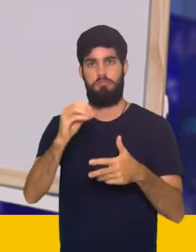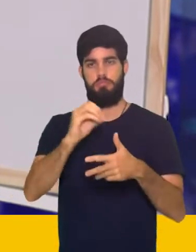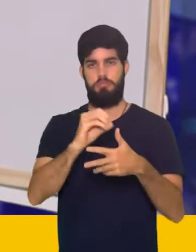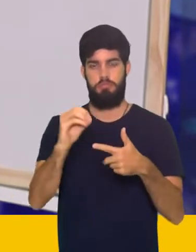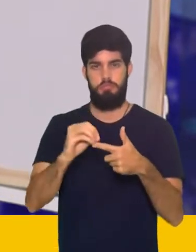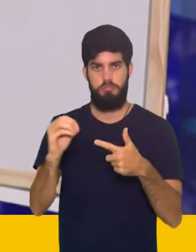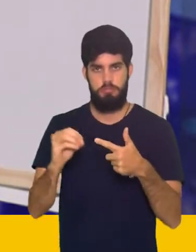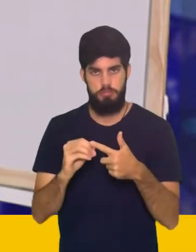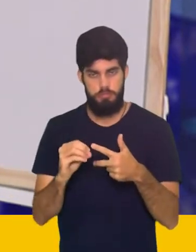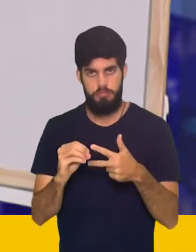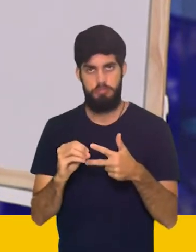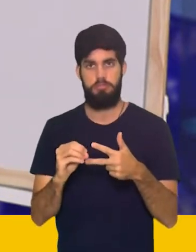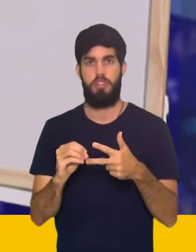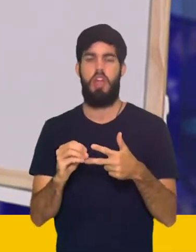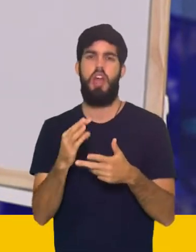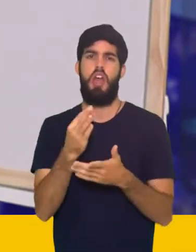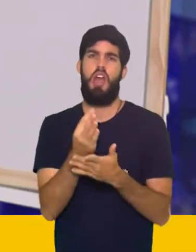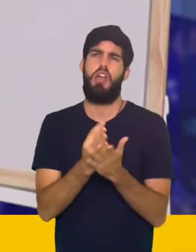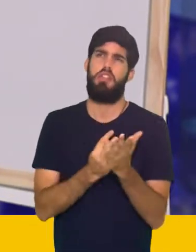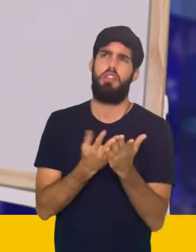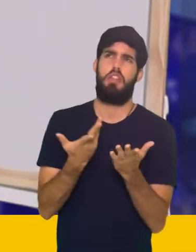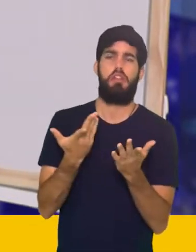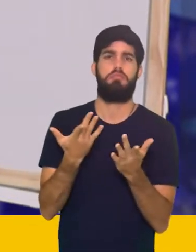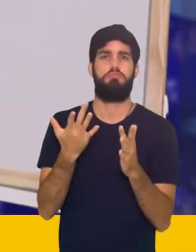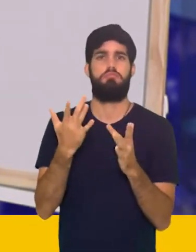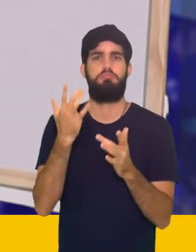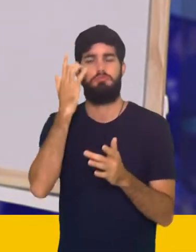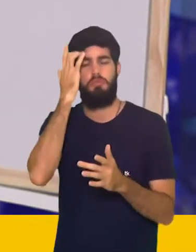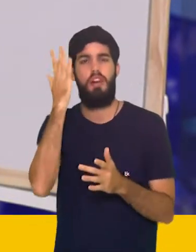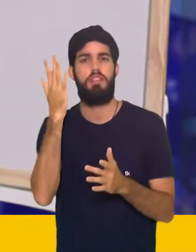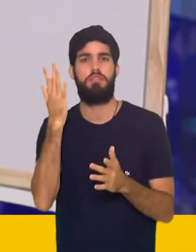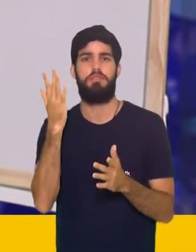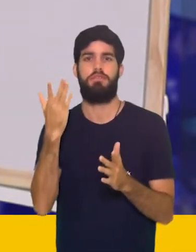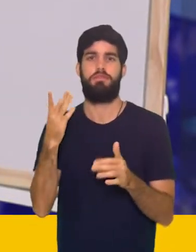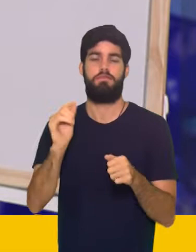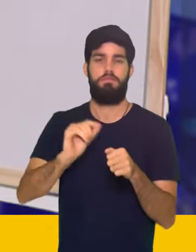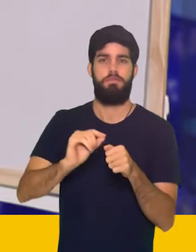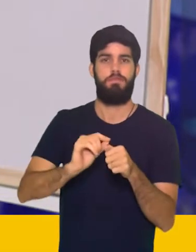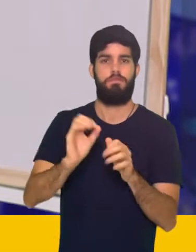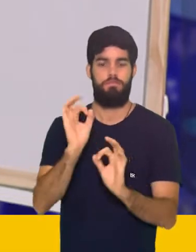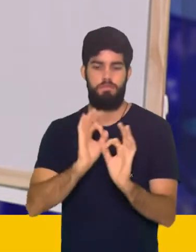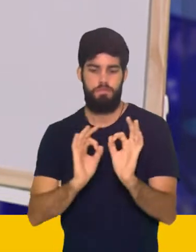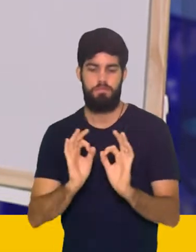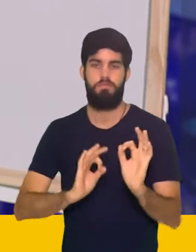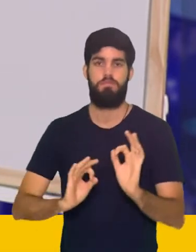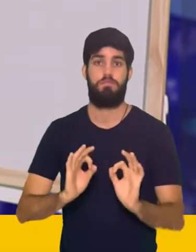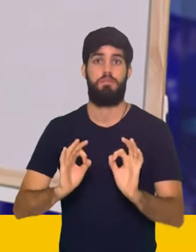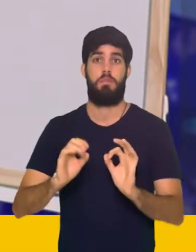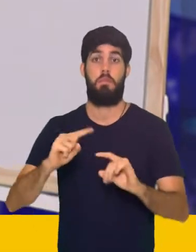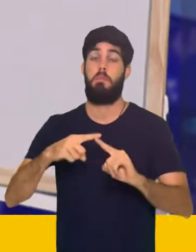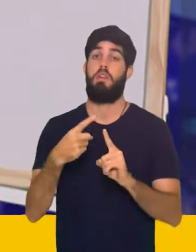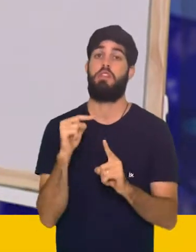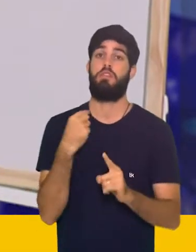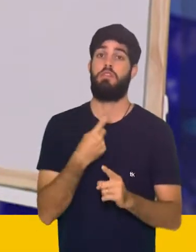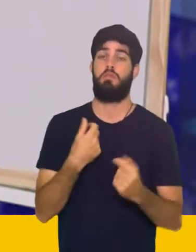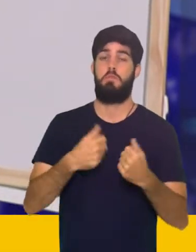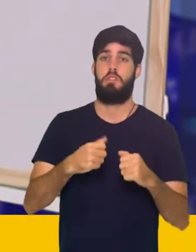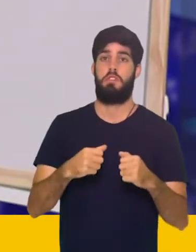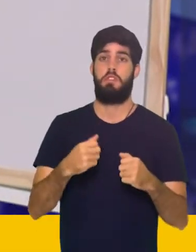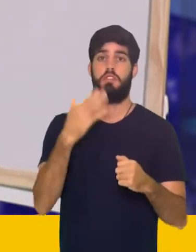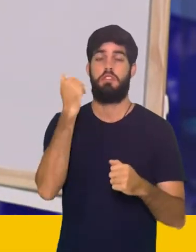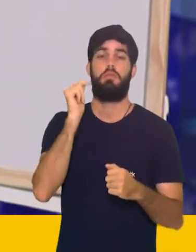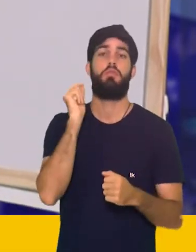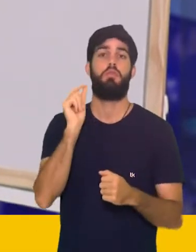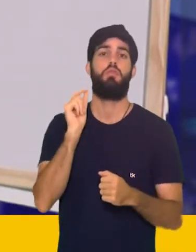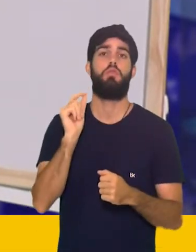texto relativamente fácil de fazer, muito fácil. Porém, a gente precisa saber o que é que